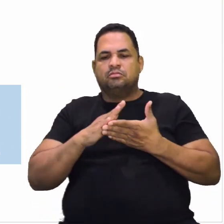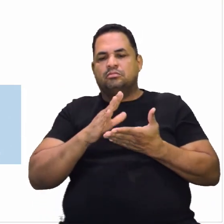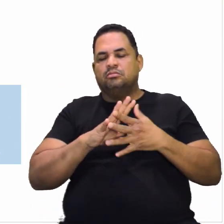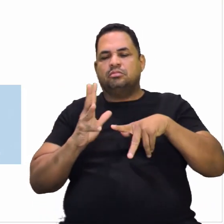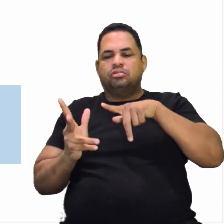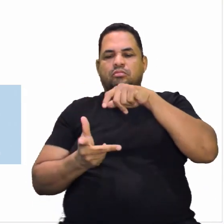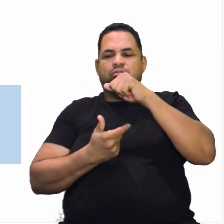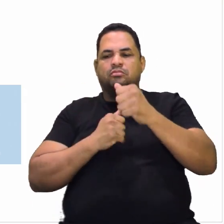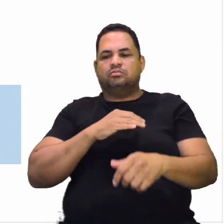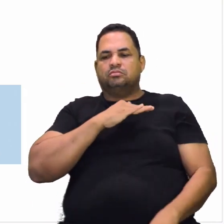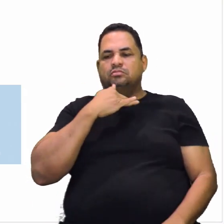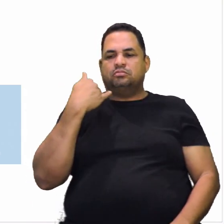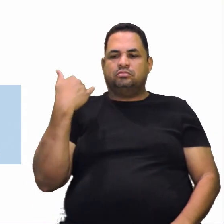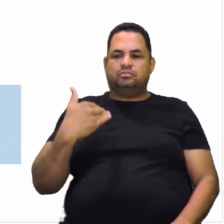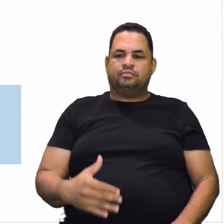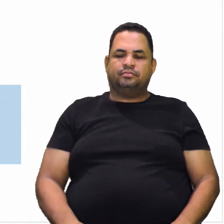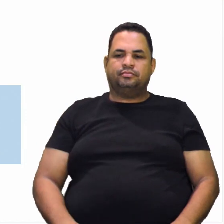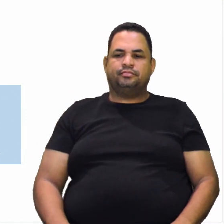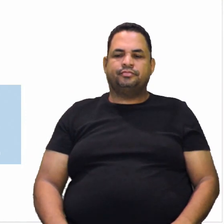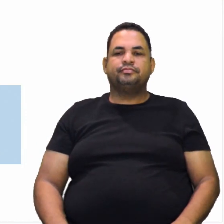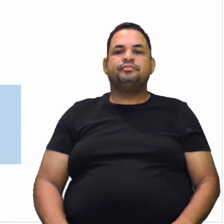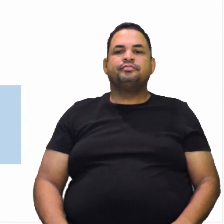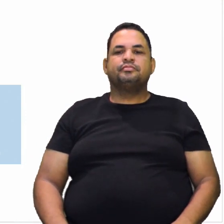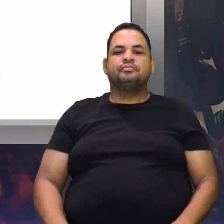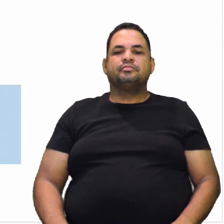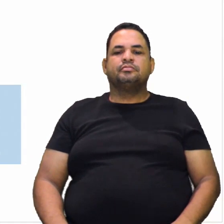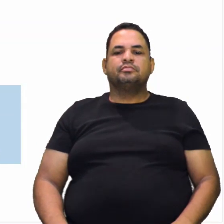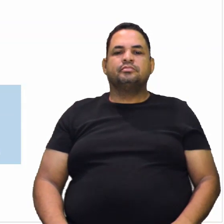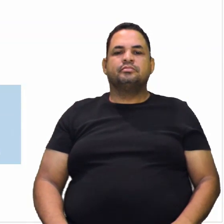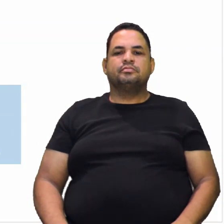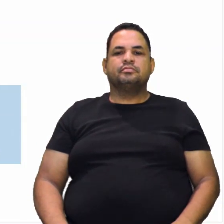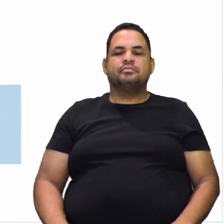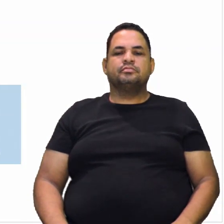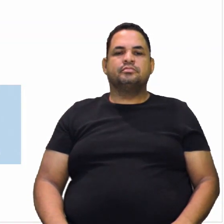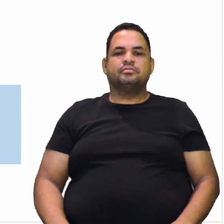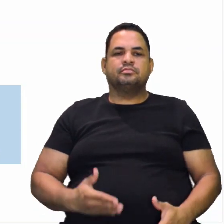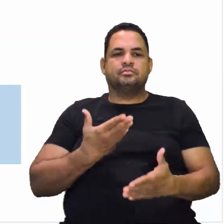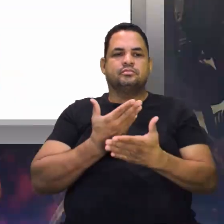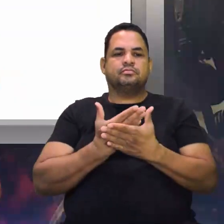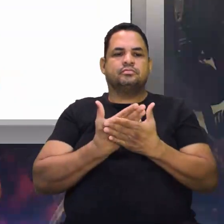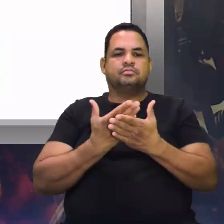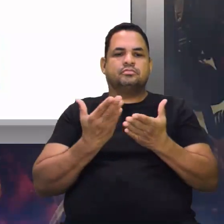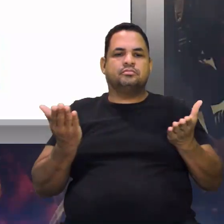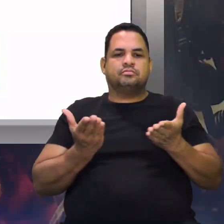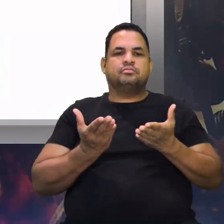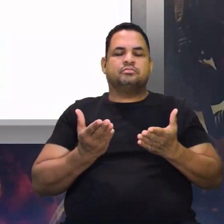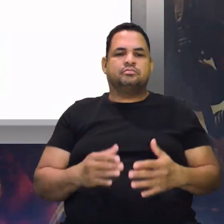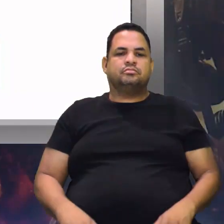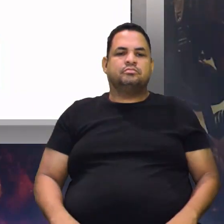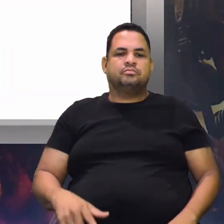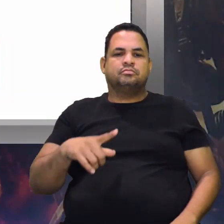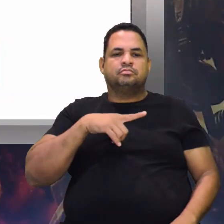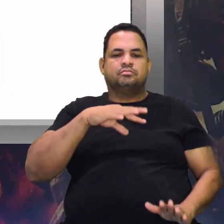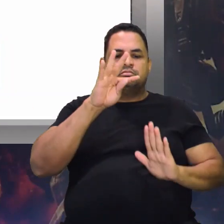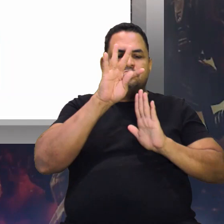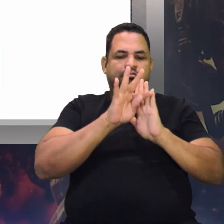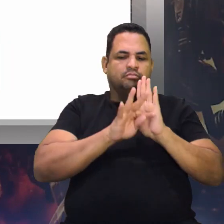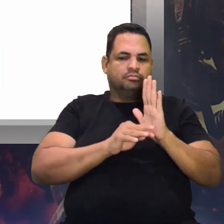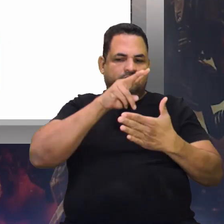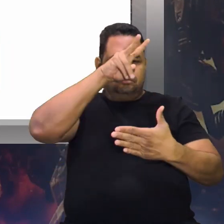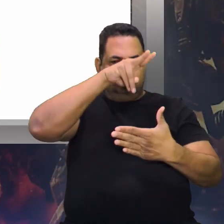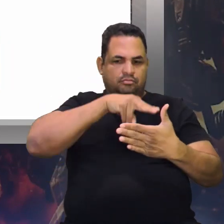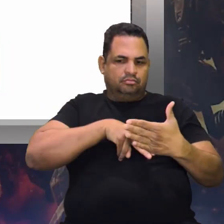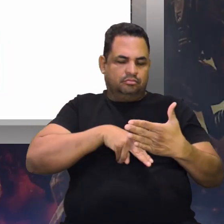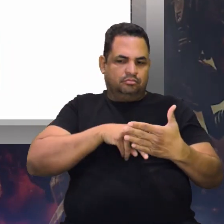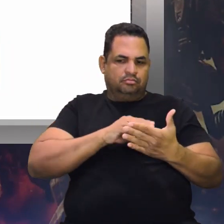dos mortos. E isso foi o que nós estudamos nessa aula. Tem um texto que vocês leram,